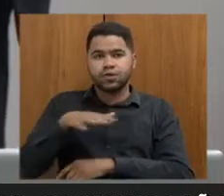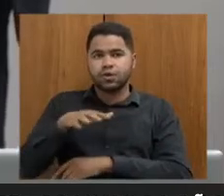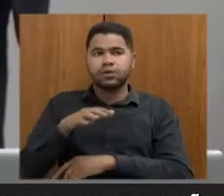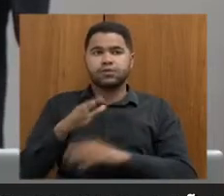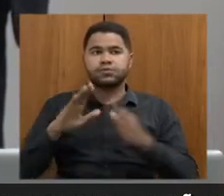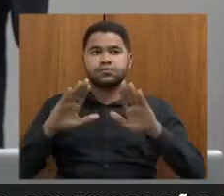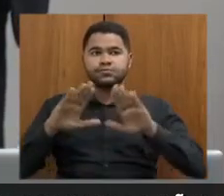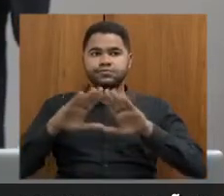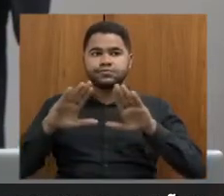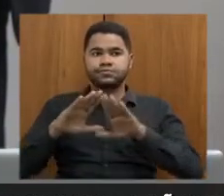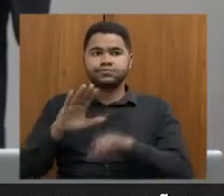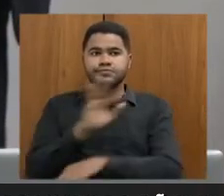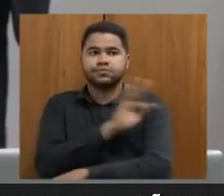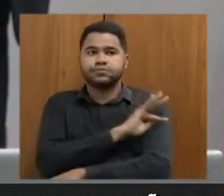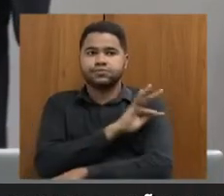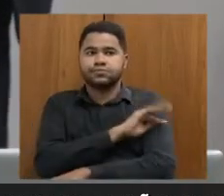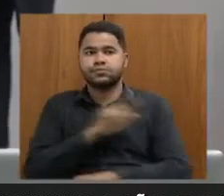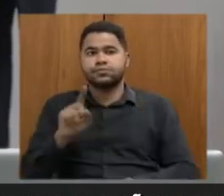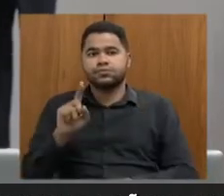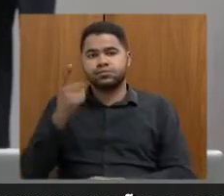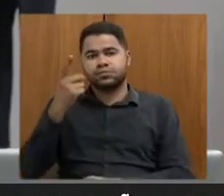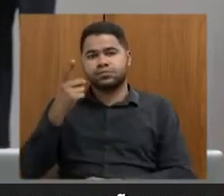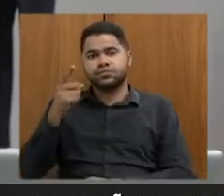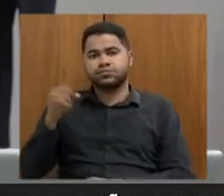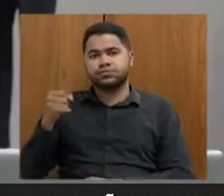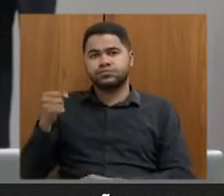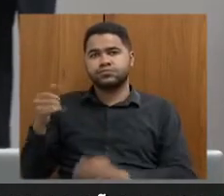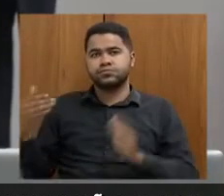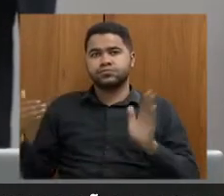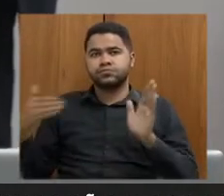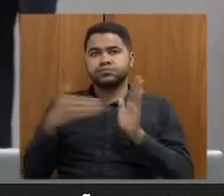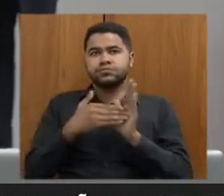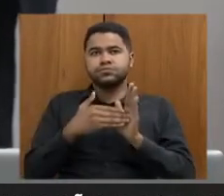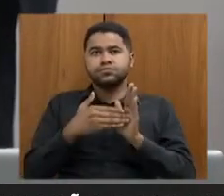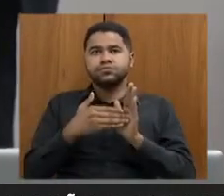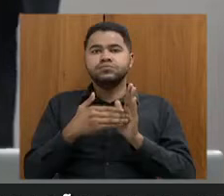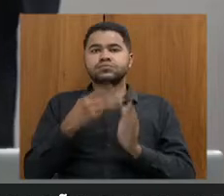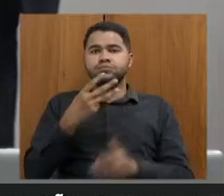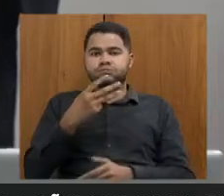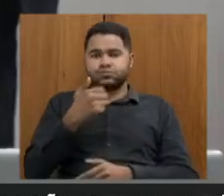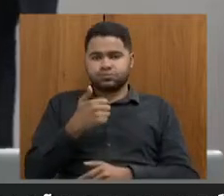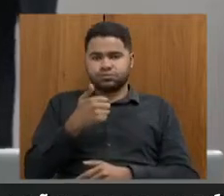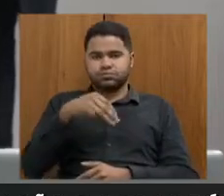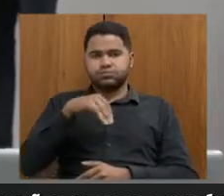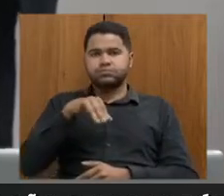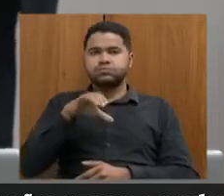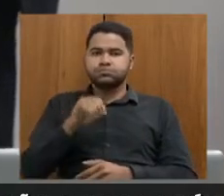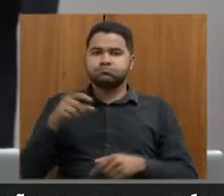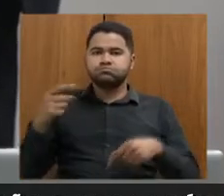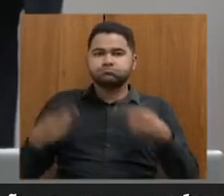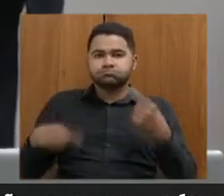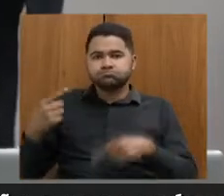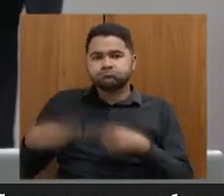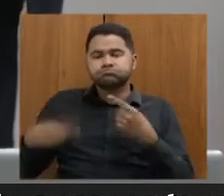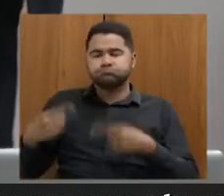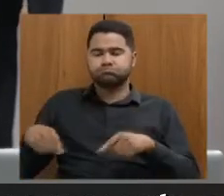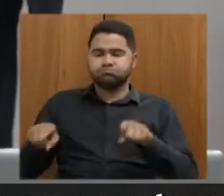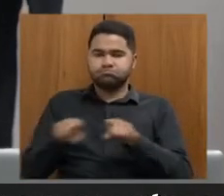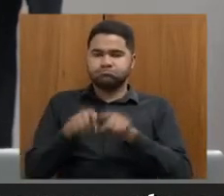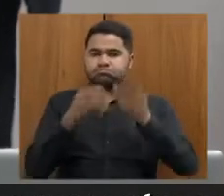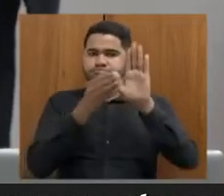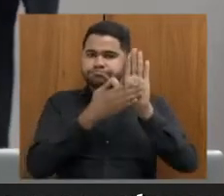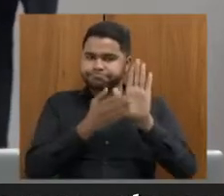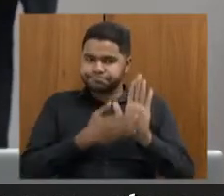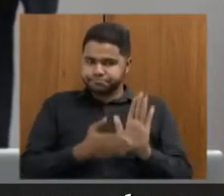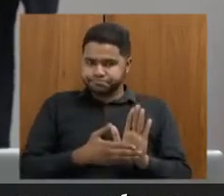fiscaliza Considerando o período de 1º de Janeiro a 31 de Maio e a discutir e votar proposições das